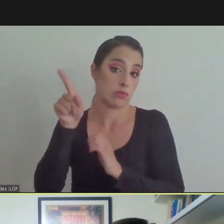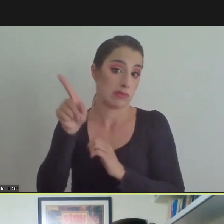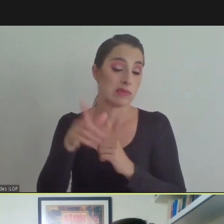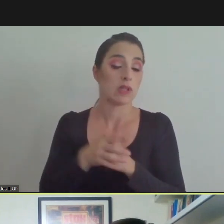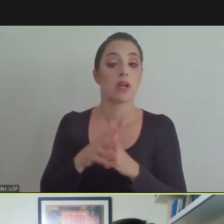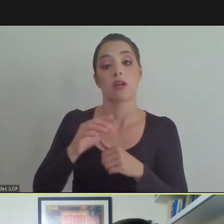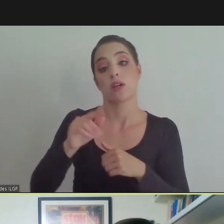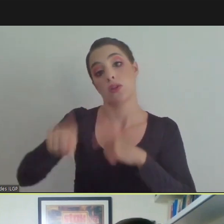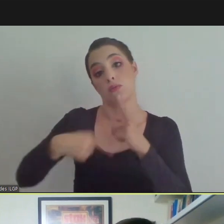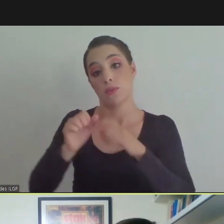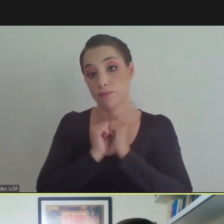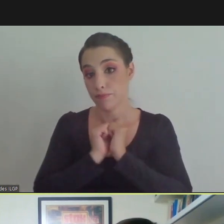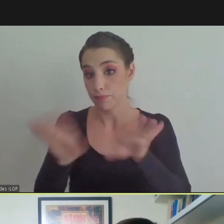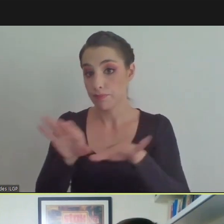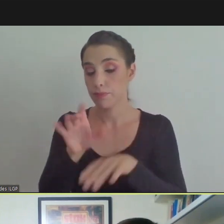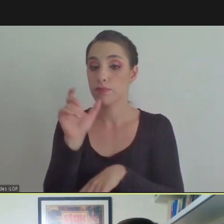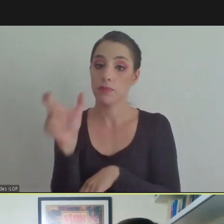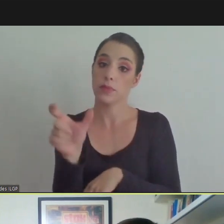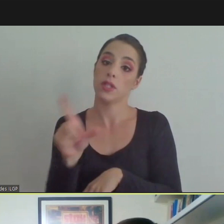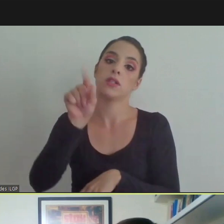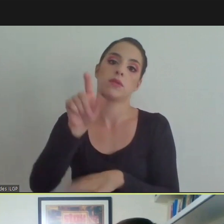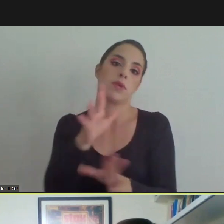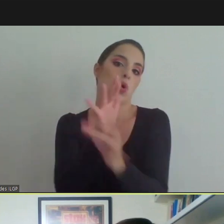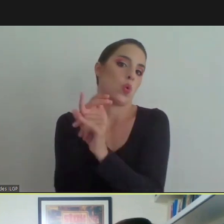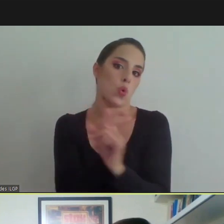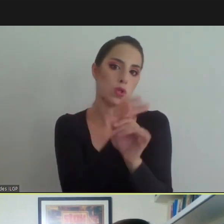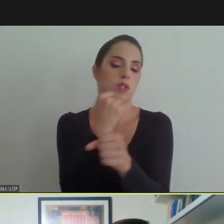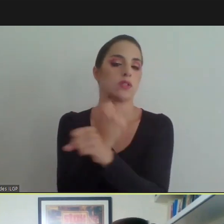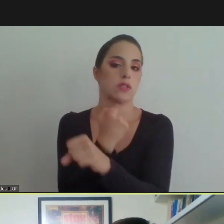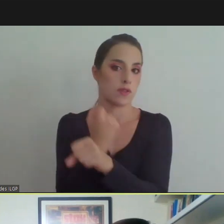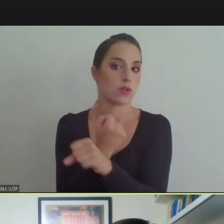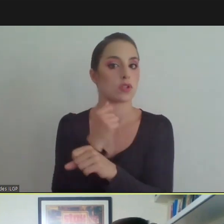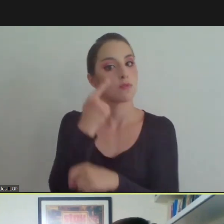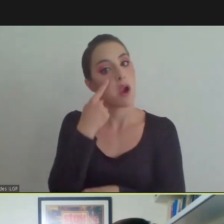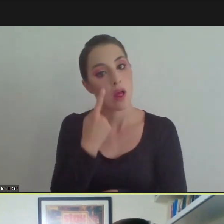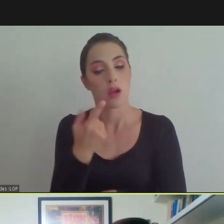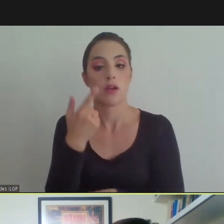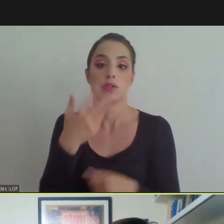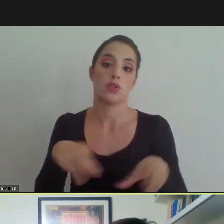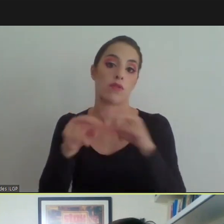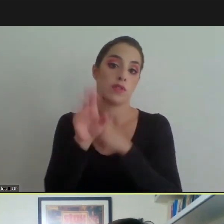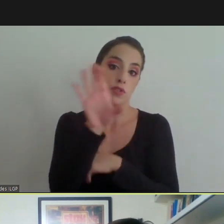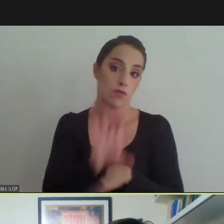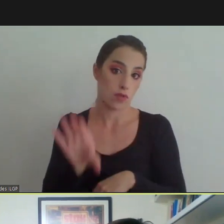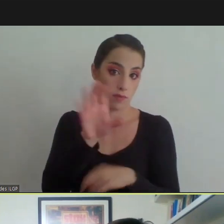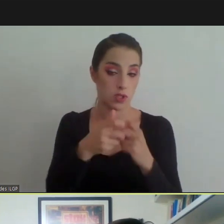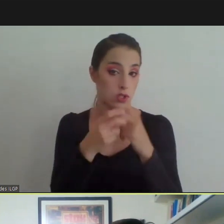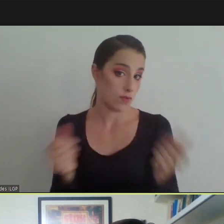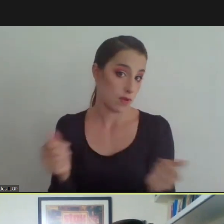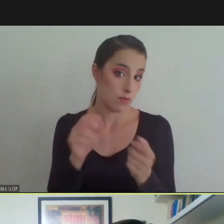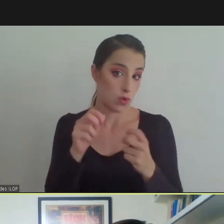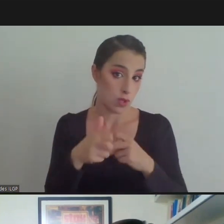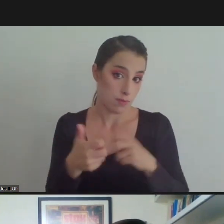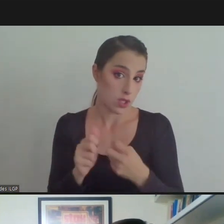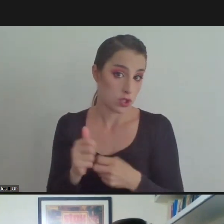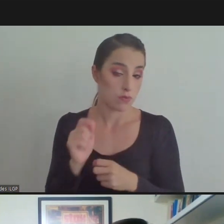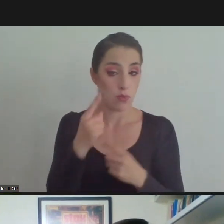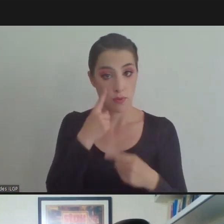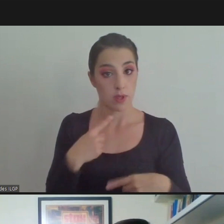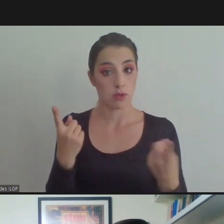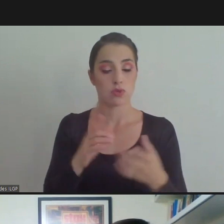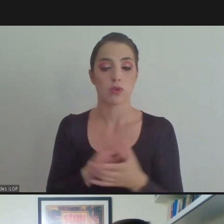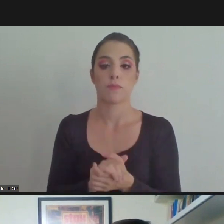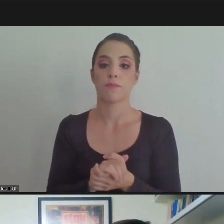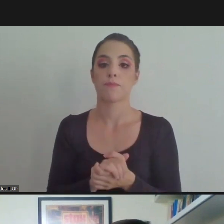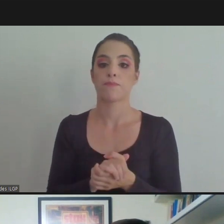espalhar a palavra e trazer outros servidores e servidores para experimentarem essas novas formas de resolver problemas públicos. Assim, a gente já